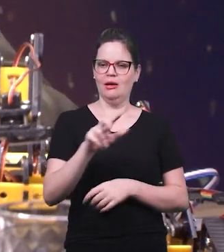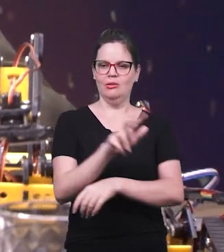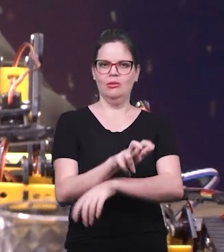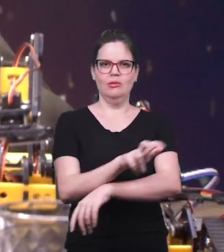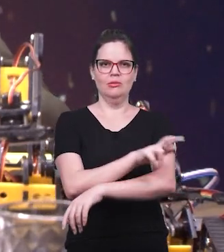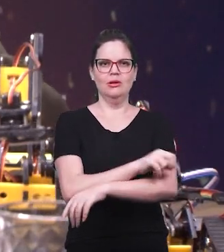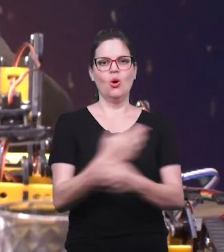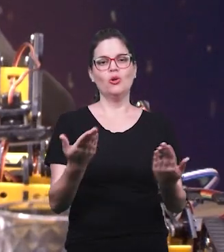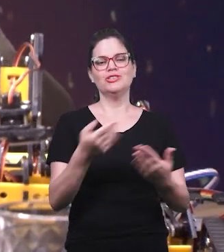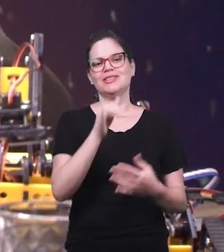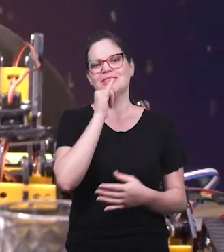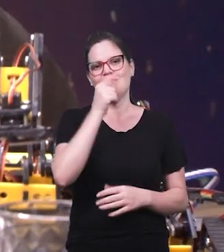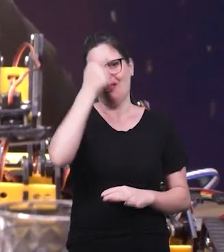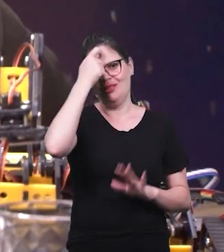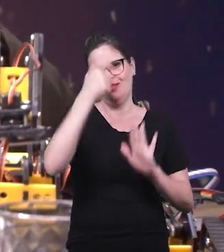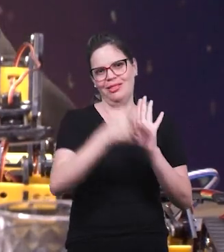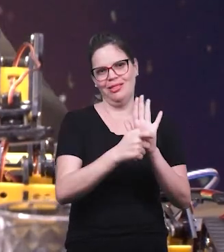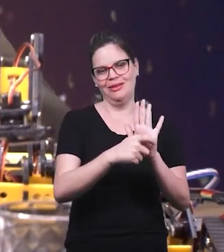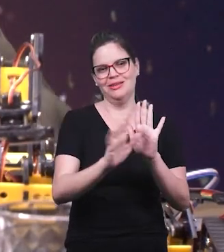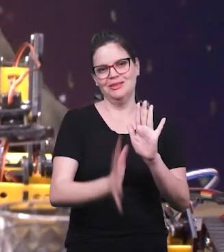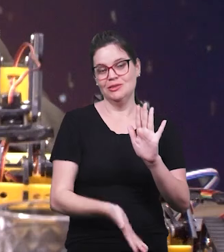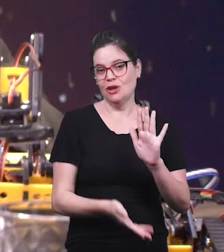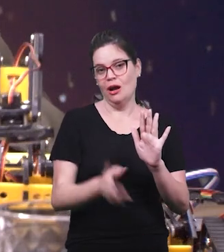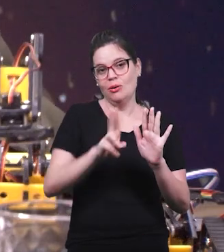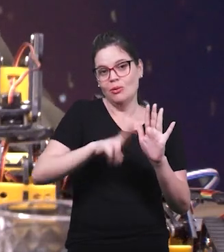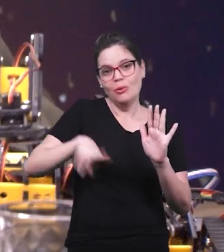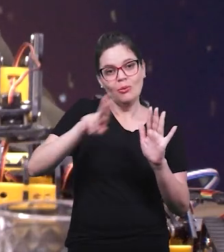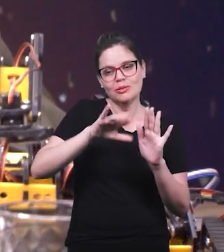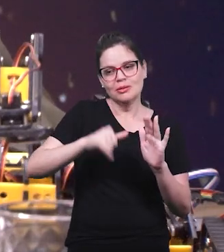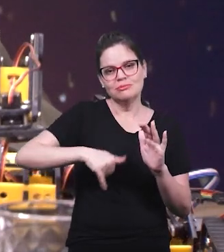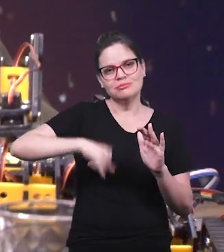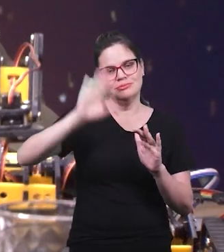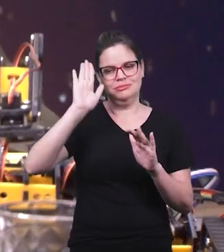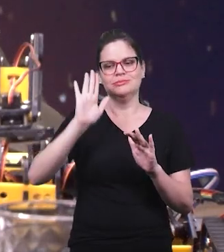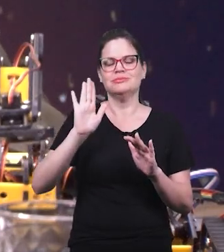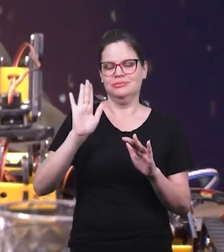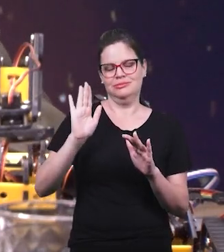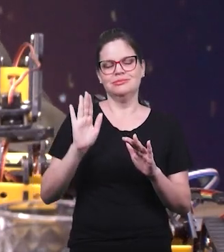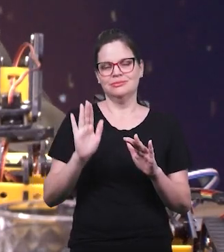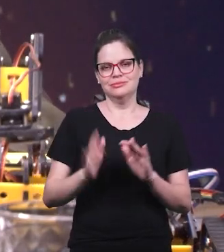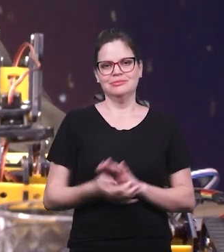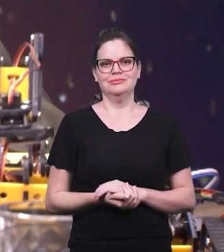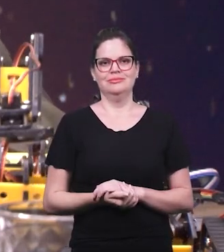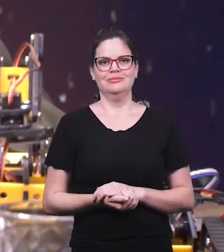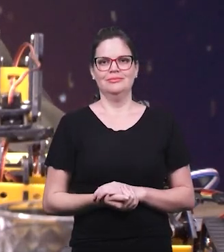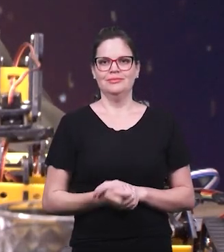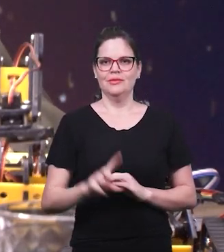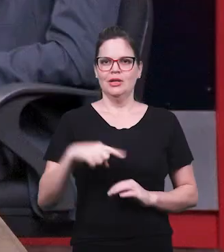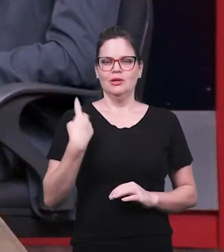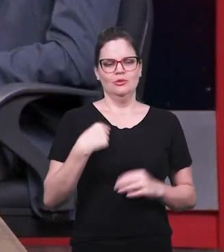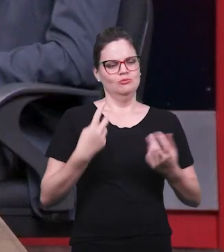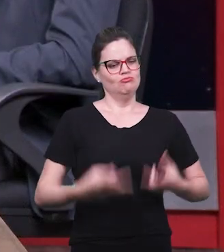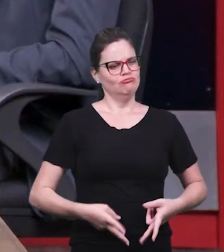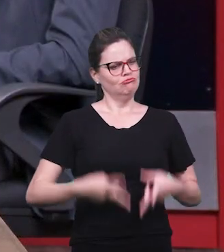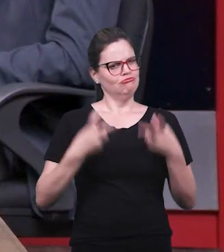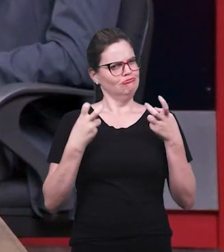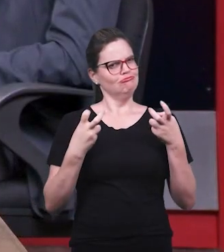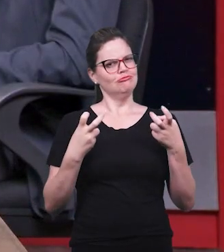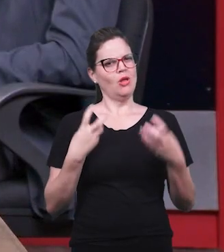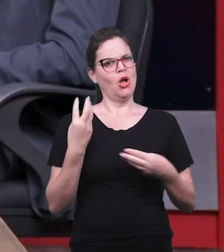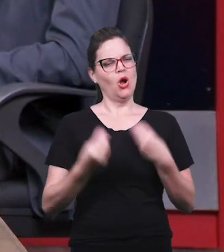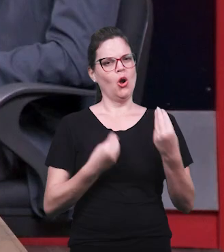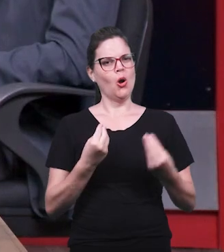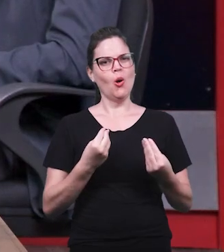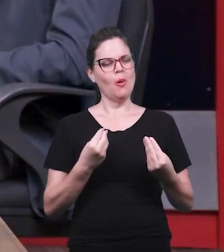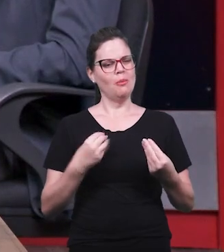que hoje já tem a inteligência artificial já muito também envolvida nisso. Isso é gratificante porque nós vemos que cumpre-se